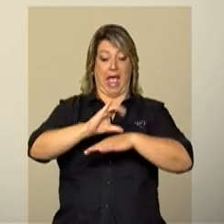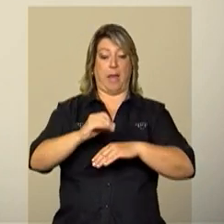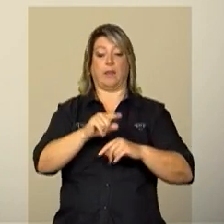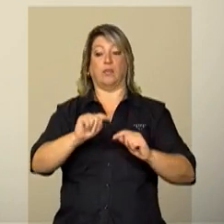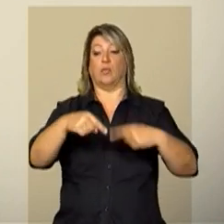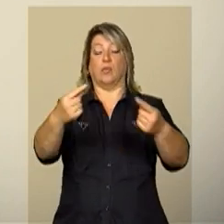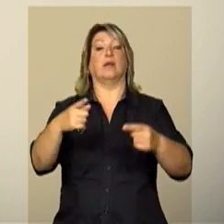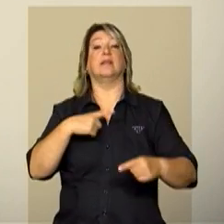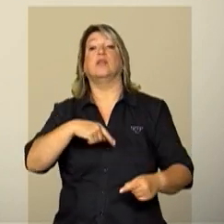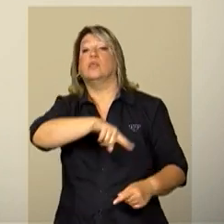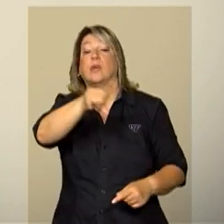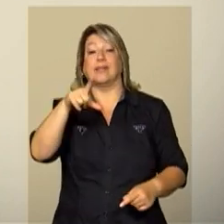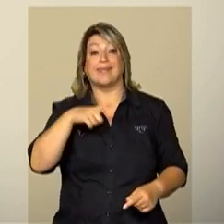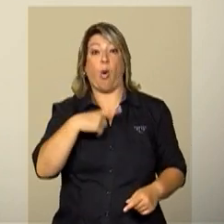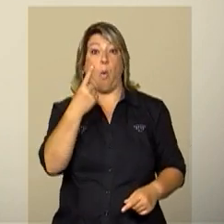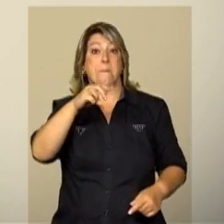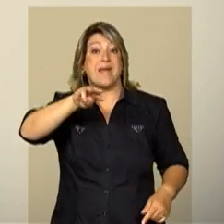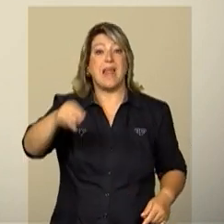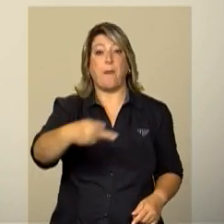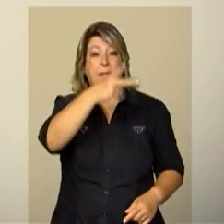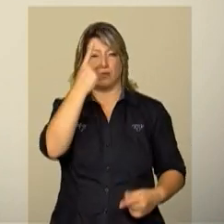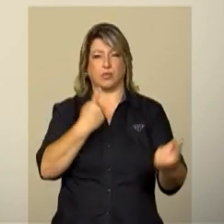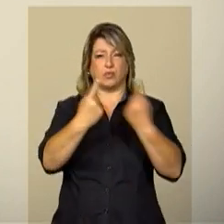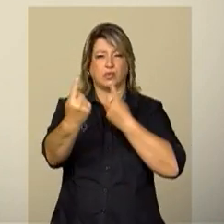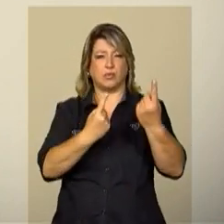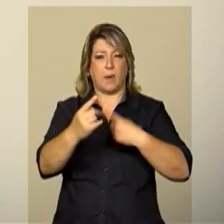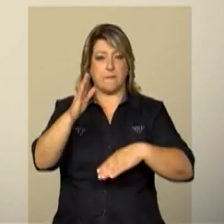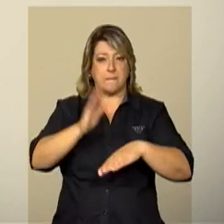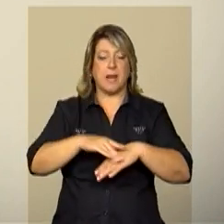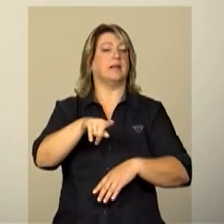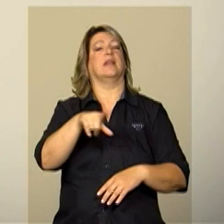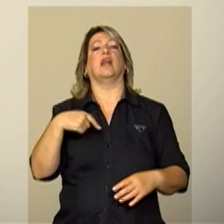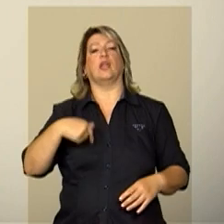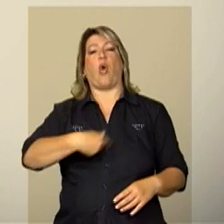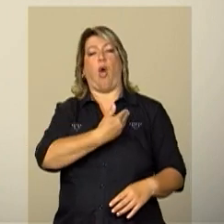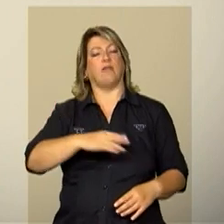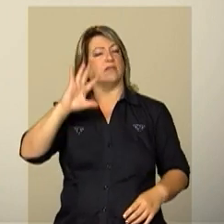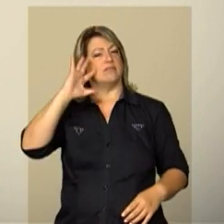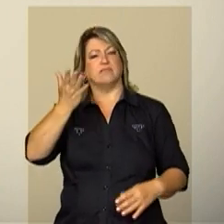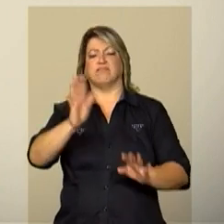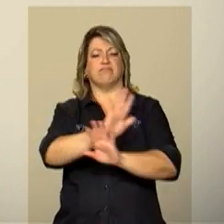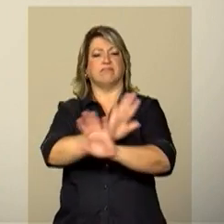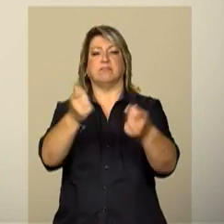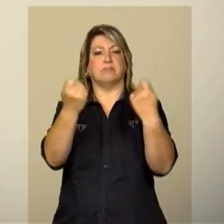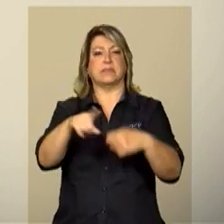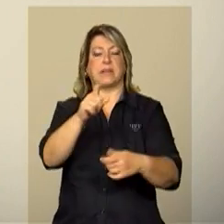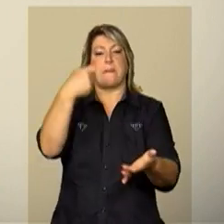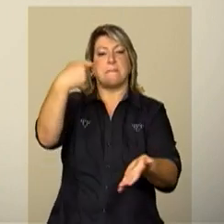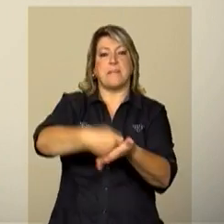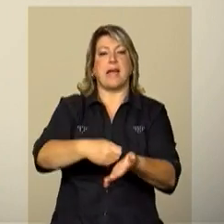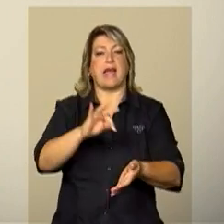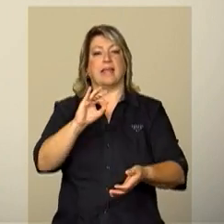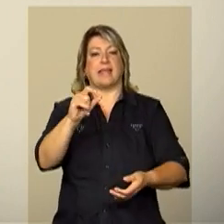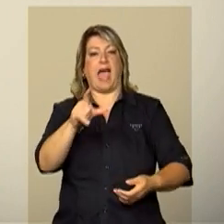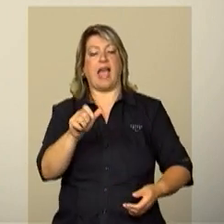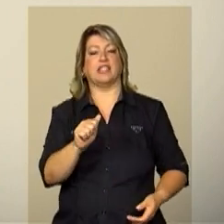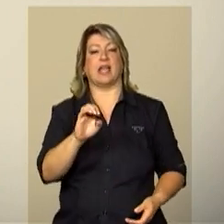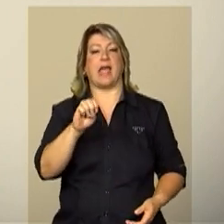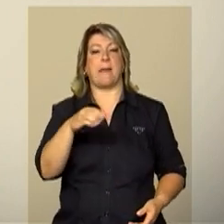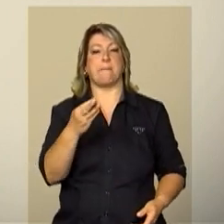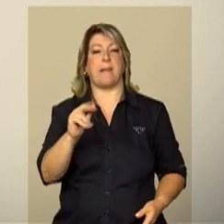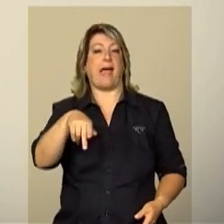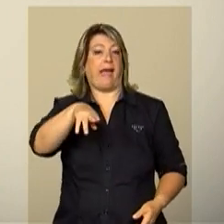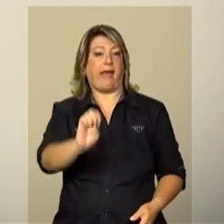milhão de passag por ano não vão mais cobrar as tarifas aeroportuárias que são as chamadas tarifas de